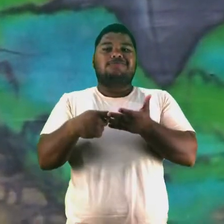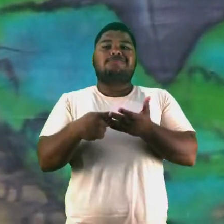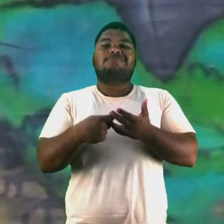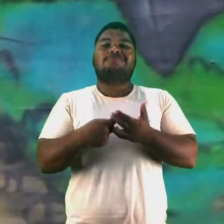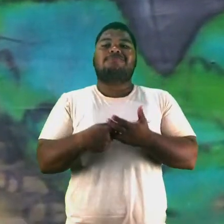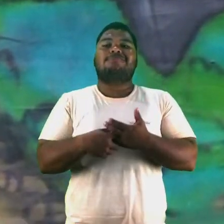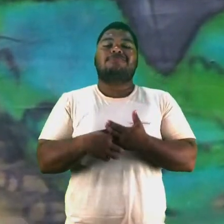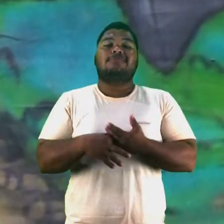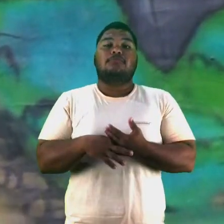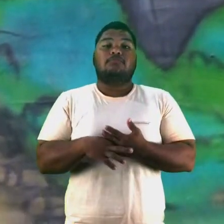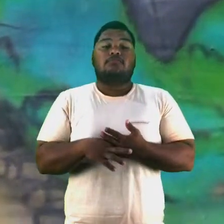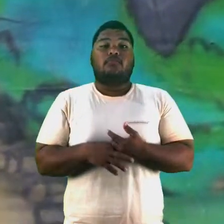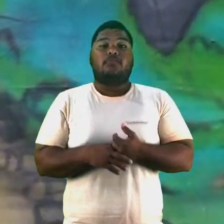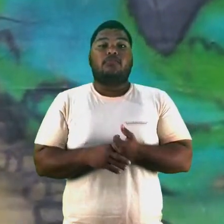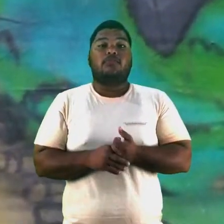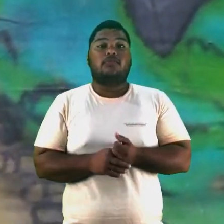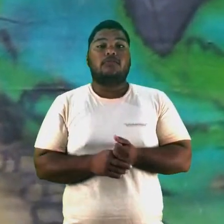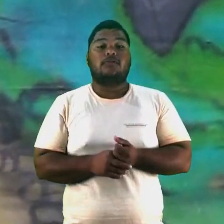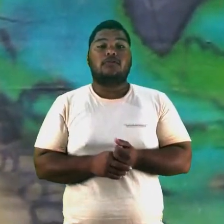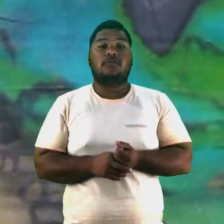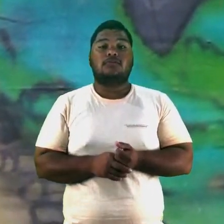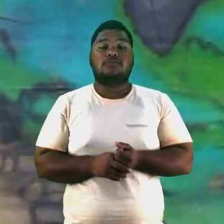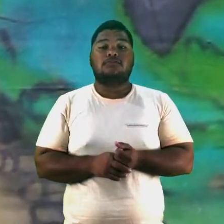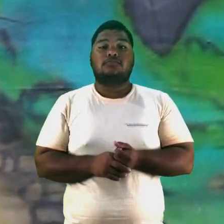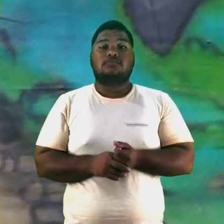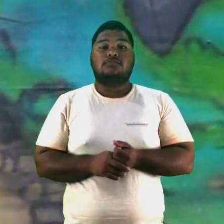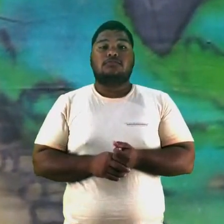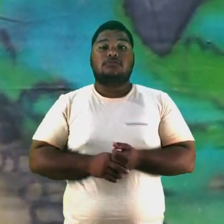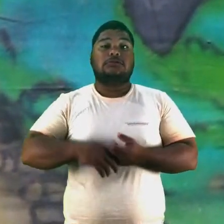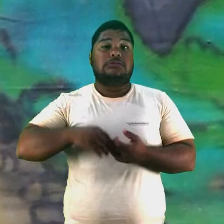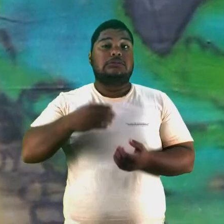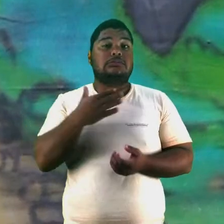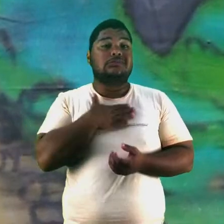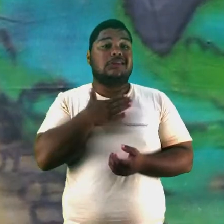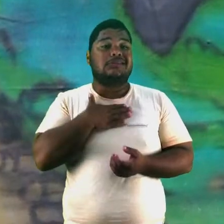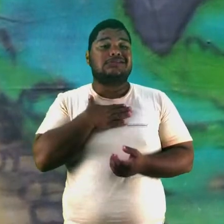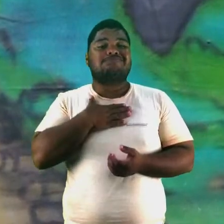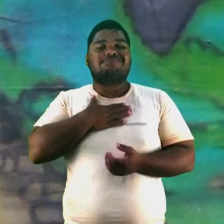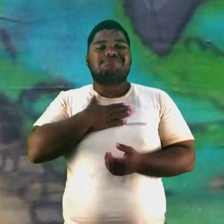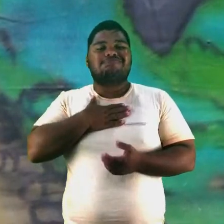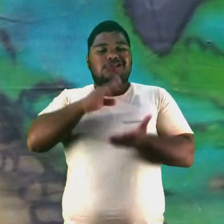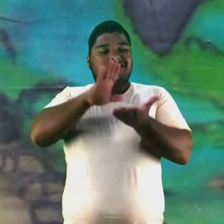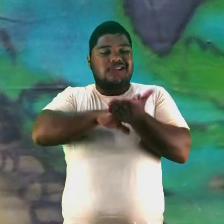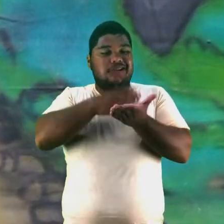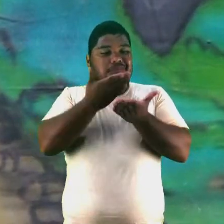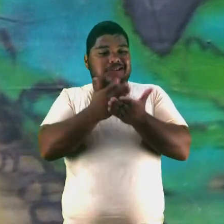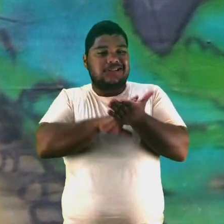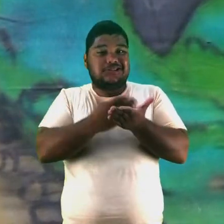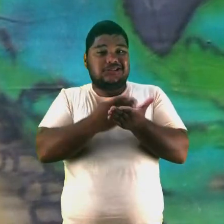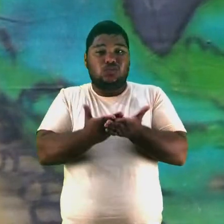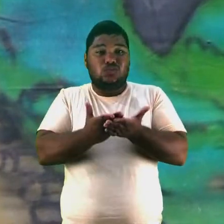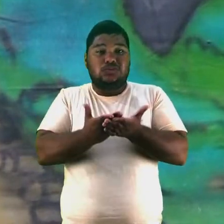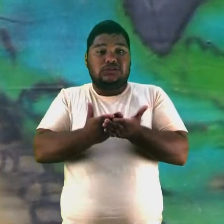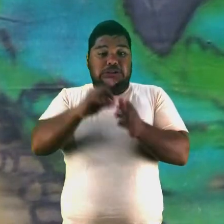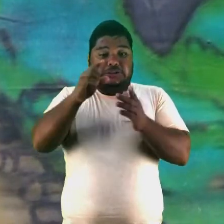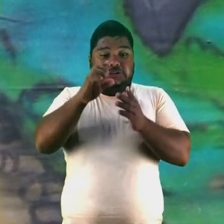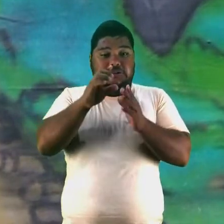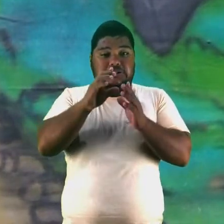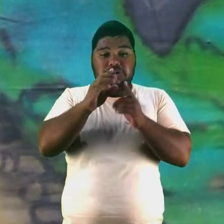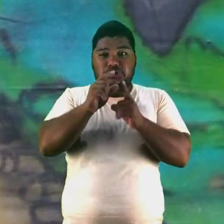como pressuposto, que eu carrego para a interpretação das Escrituras.